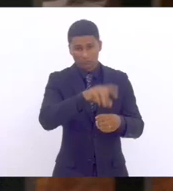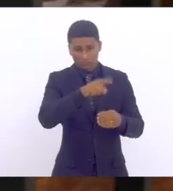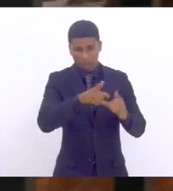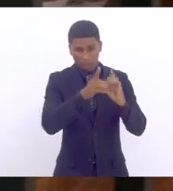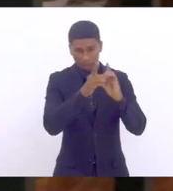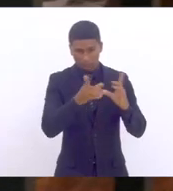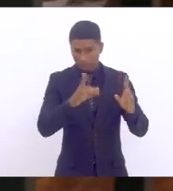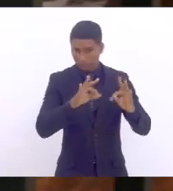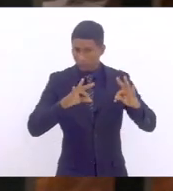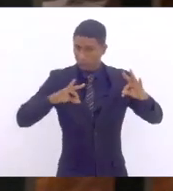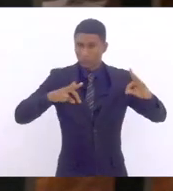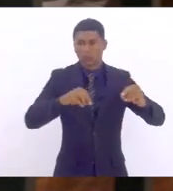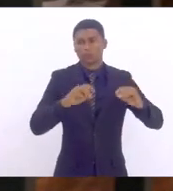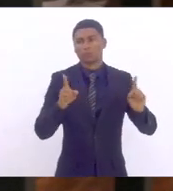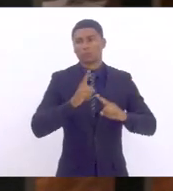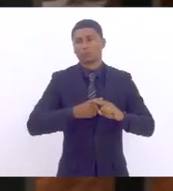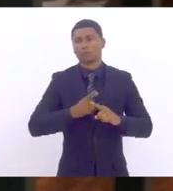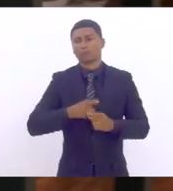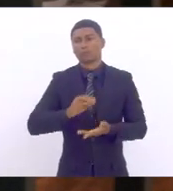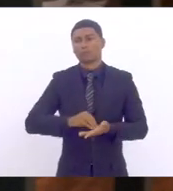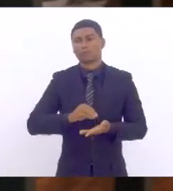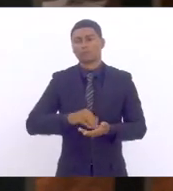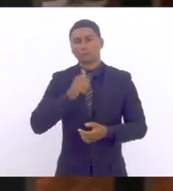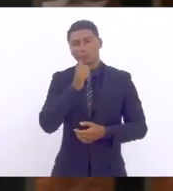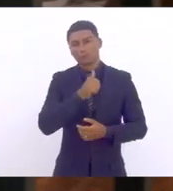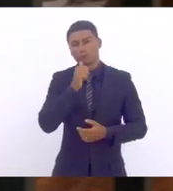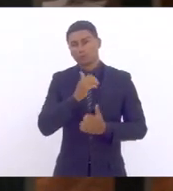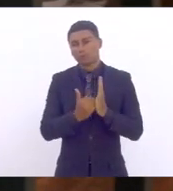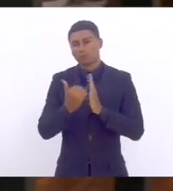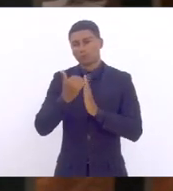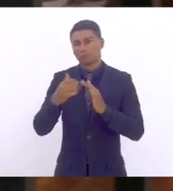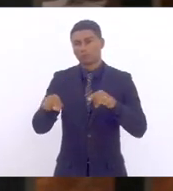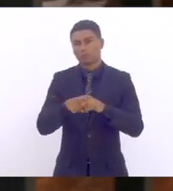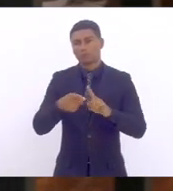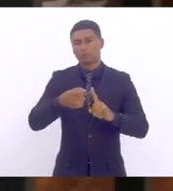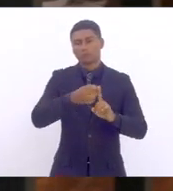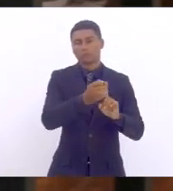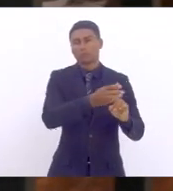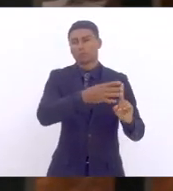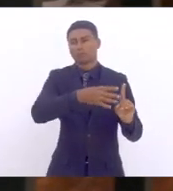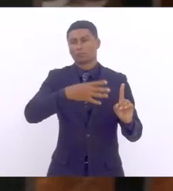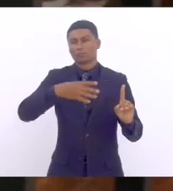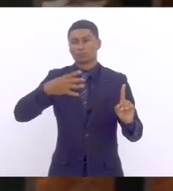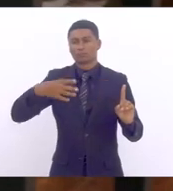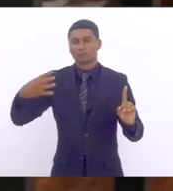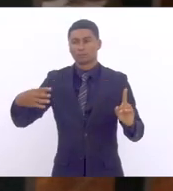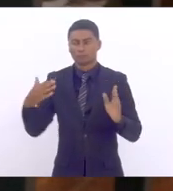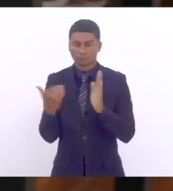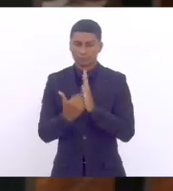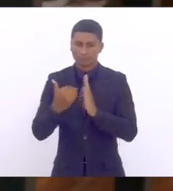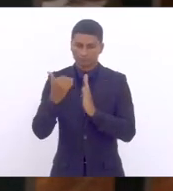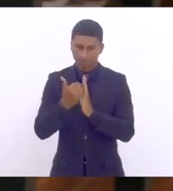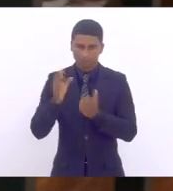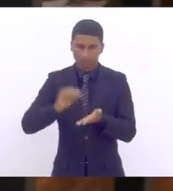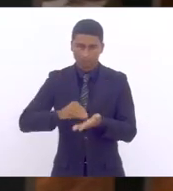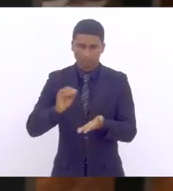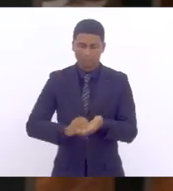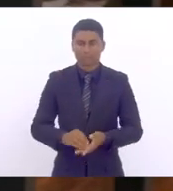ainda falta a presença massiva de mulheres e de LGBTQIAP+.